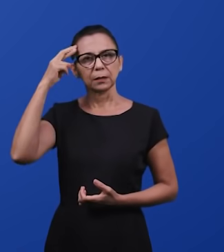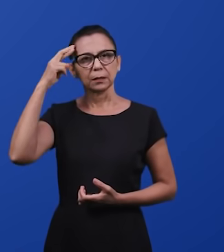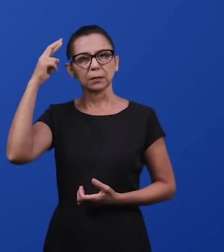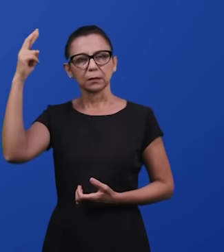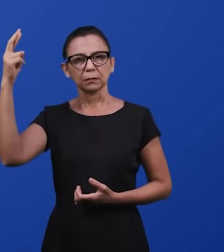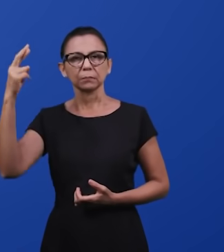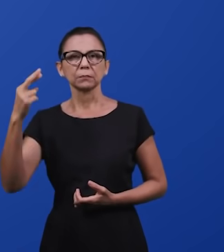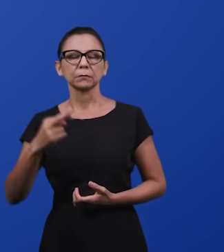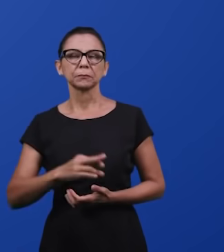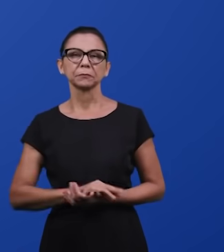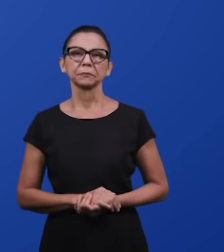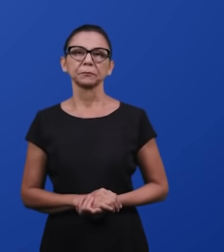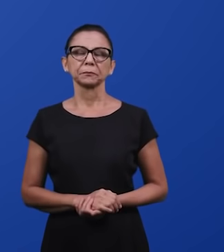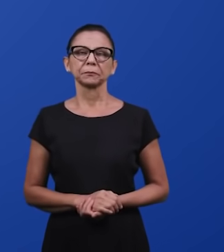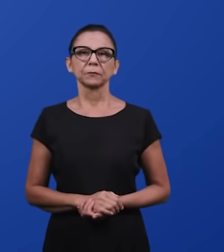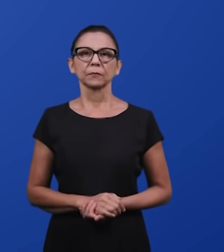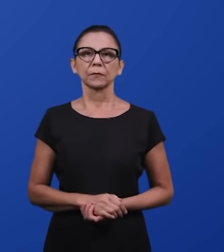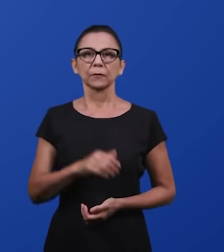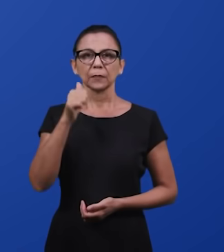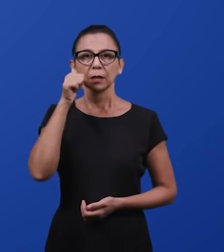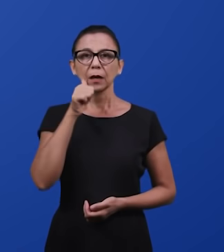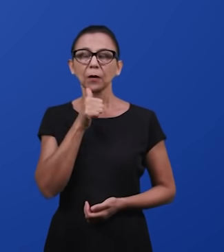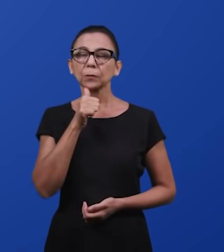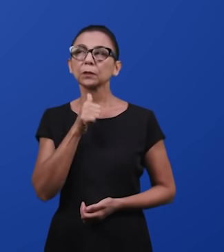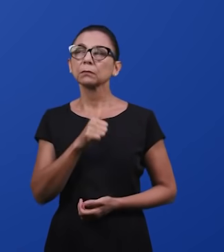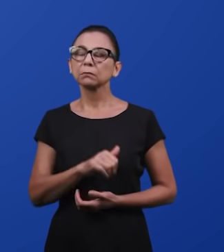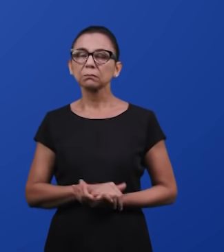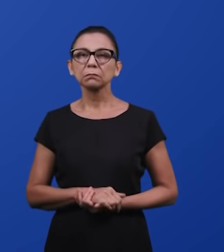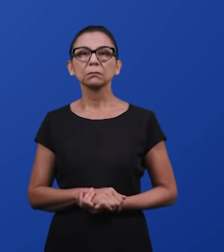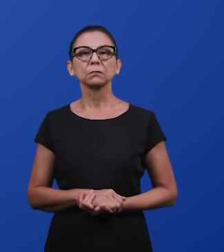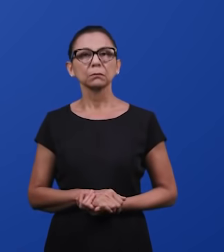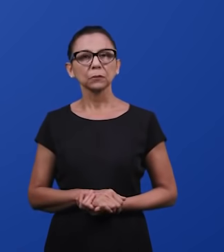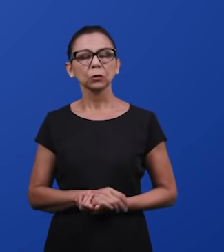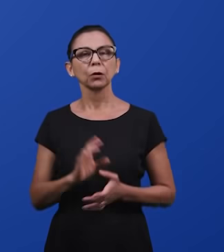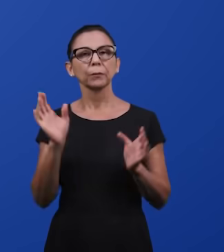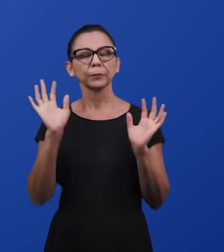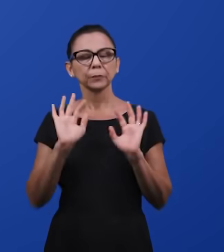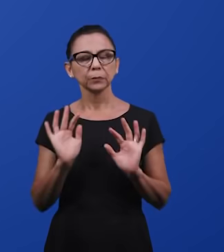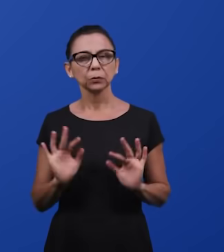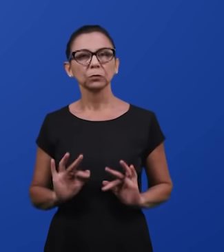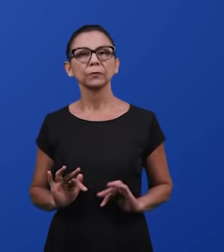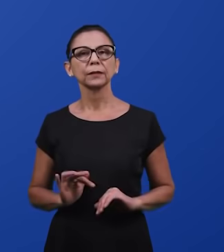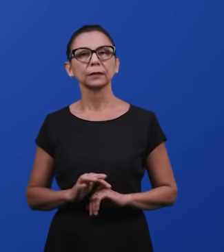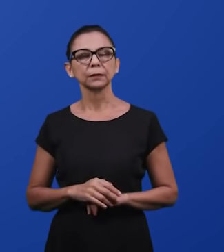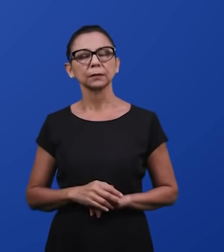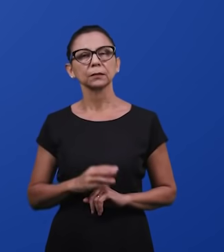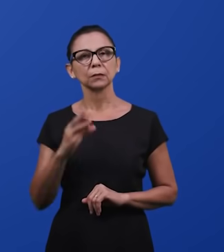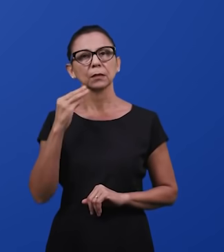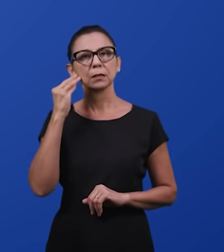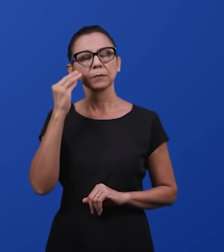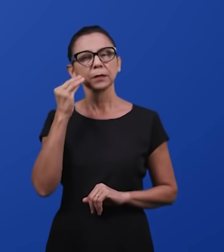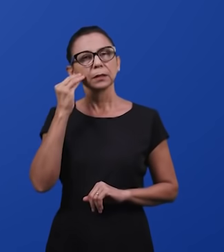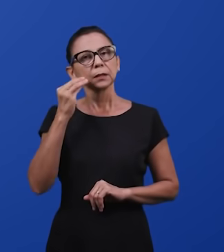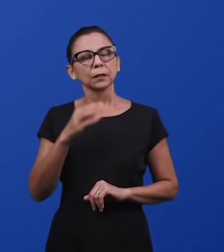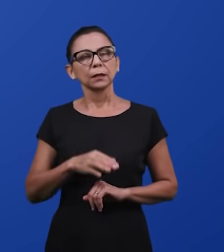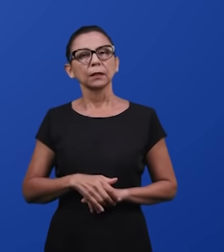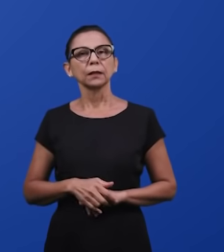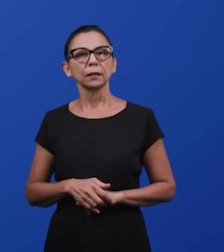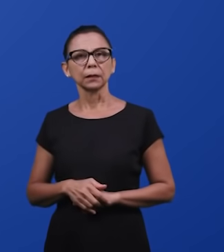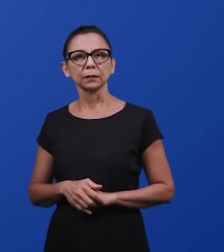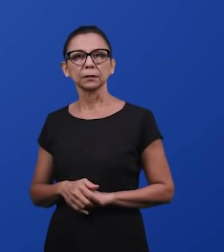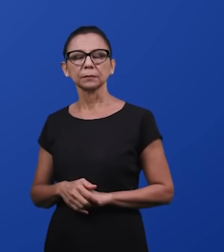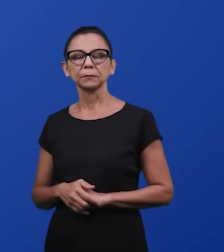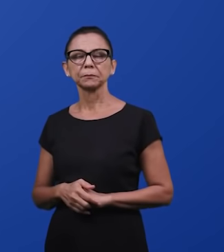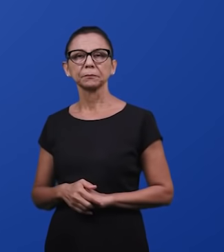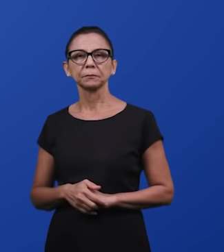Senhor concedeu ali às nossas vidas, e ela ficou maravilhada, por tudo aquilo que o Senhor fez ali, falando